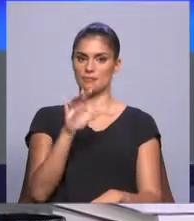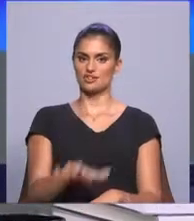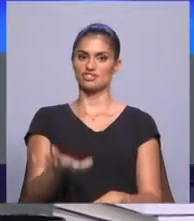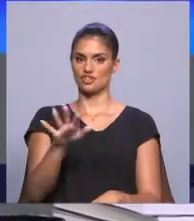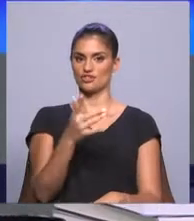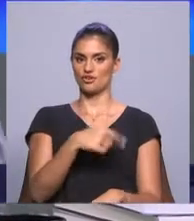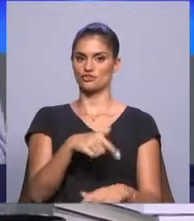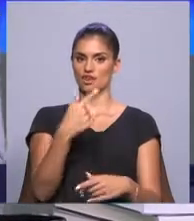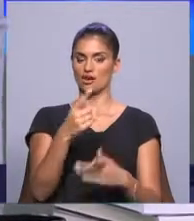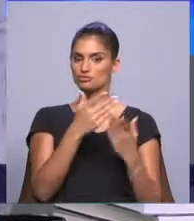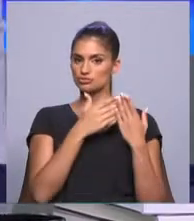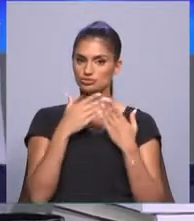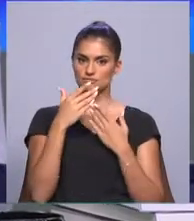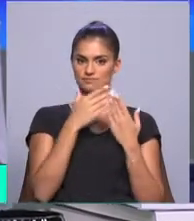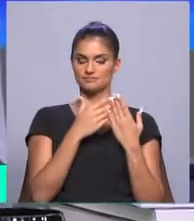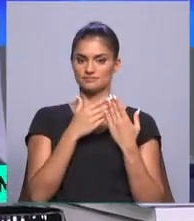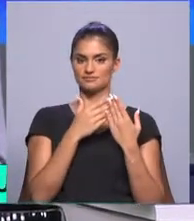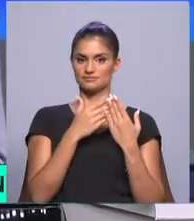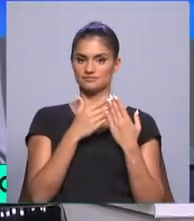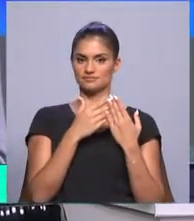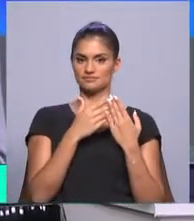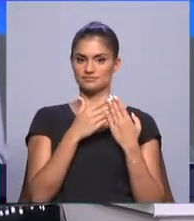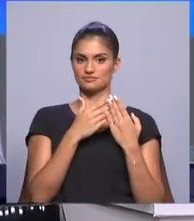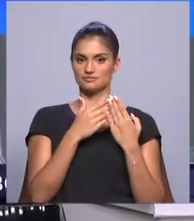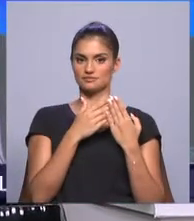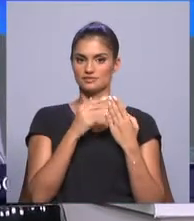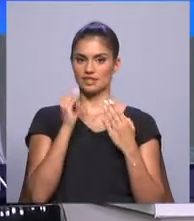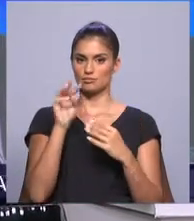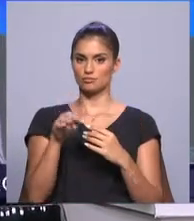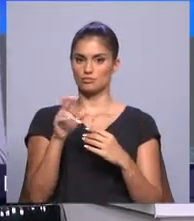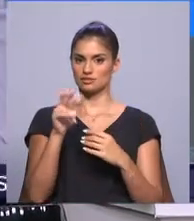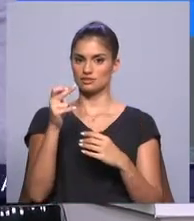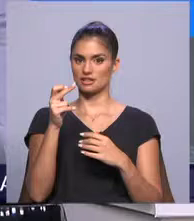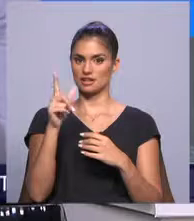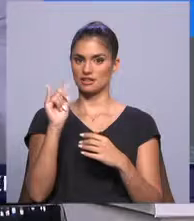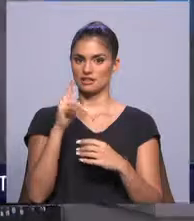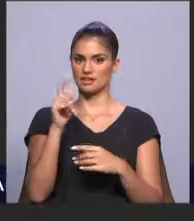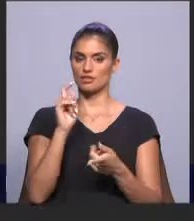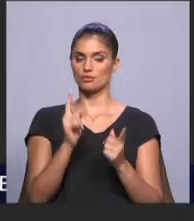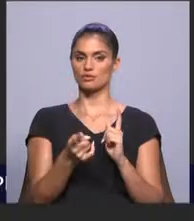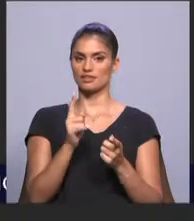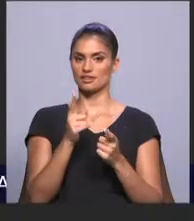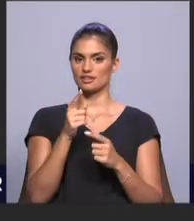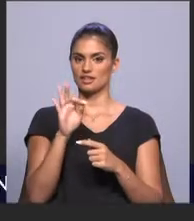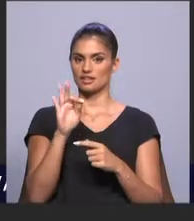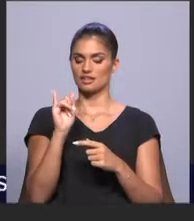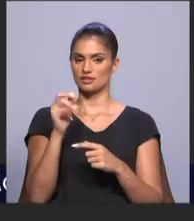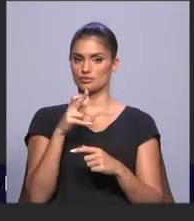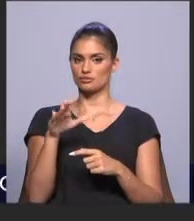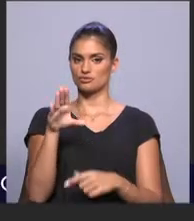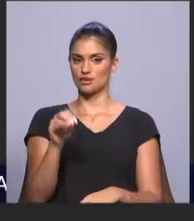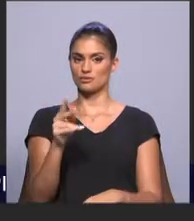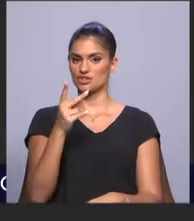temos deste mesmo estudo. E então, de onde é que vem a parte de imortalidade? Como eu estava a dizer, como eu disse há bocado, as estrelas convertem hidrogênio e hélio em grande parte das suas